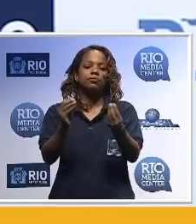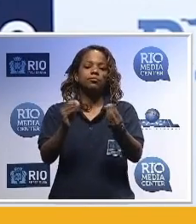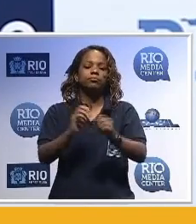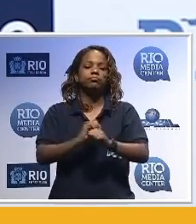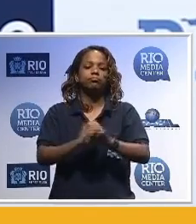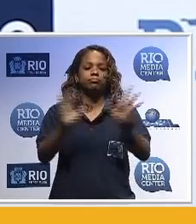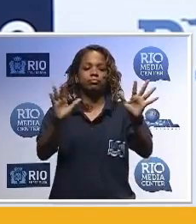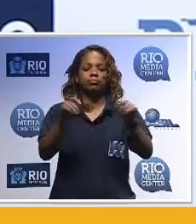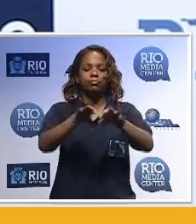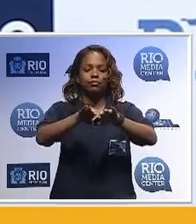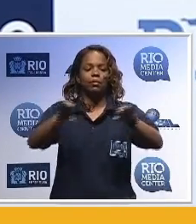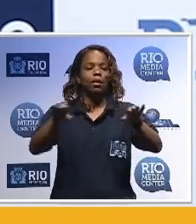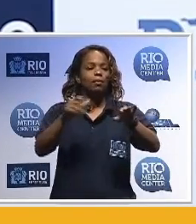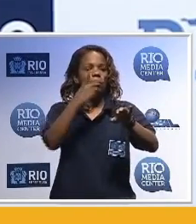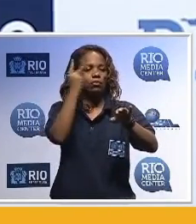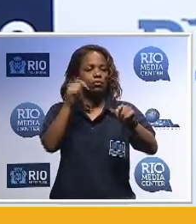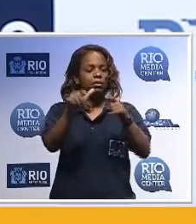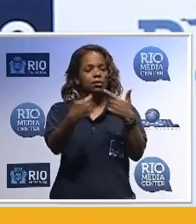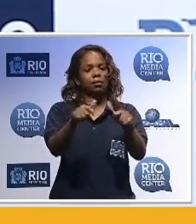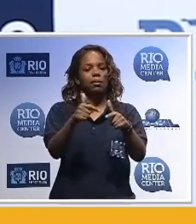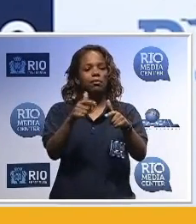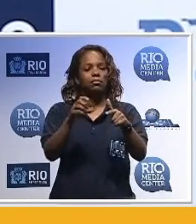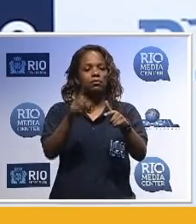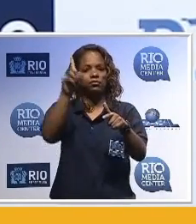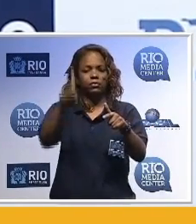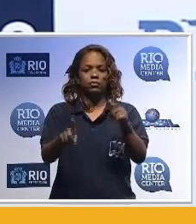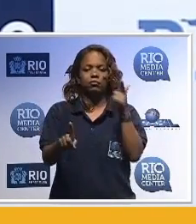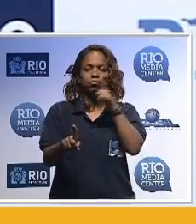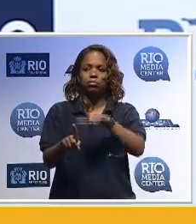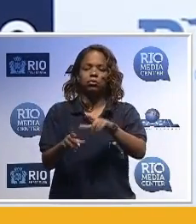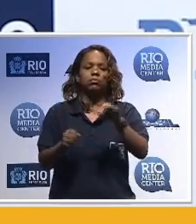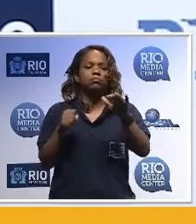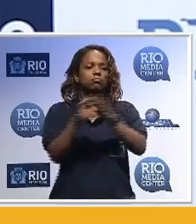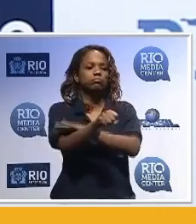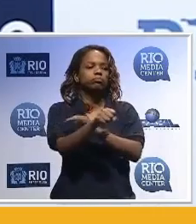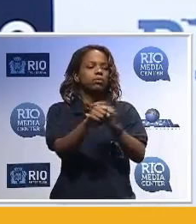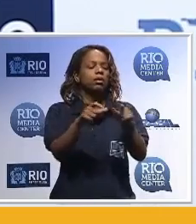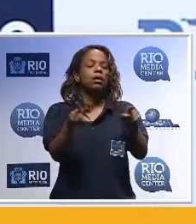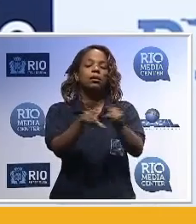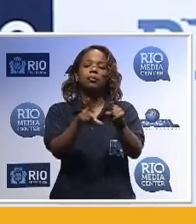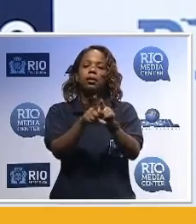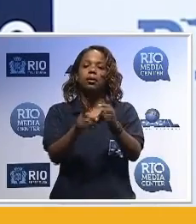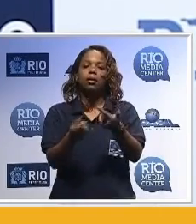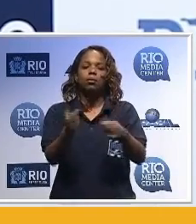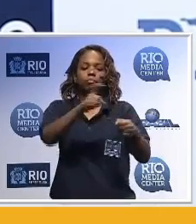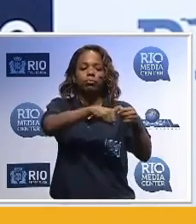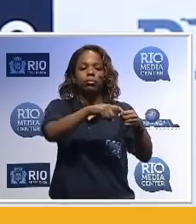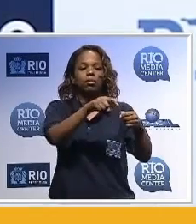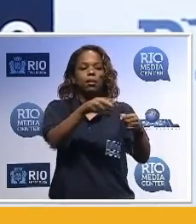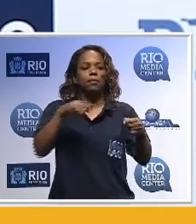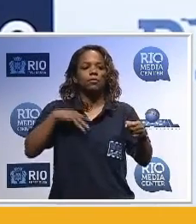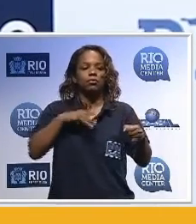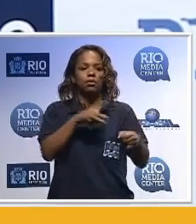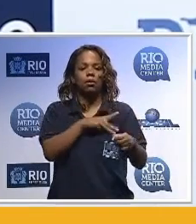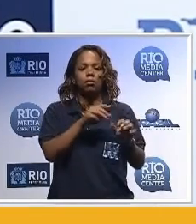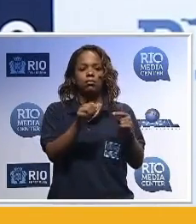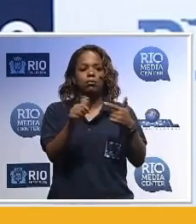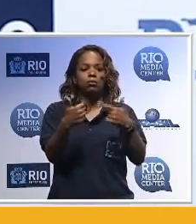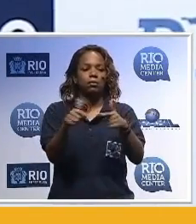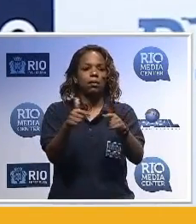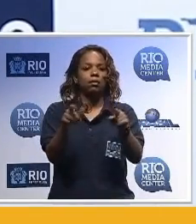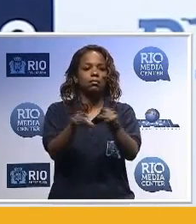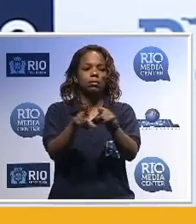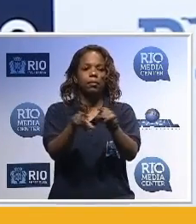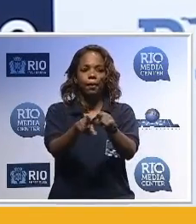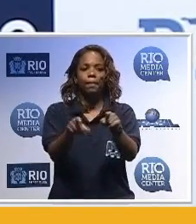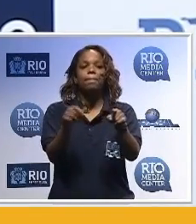mercado de trabalho para as pessoas com deficiência. Nós trabalhamos junto com o Ministério do Trabalho a questão do dia D também, que agora, eu acho que